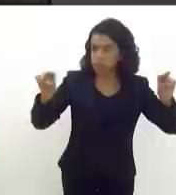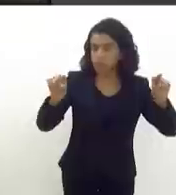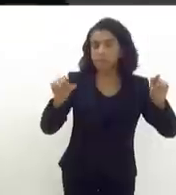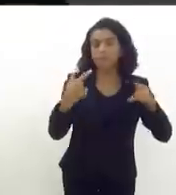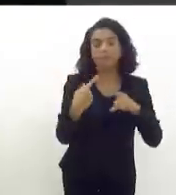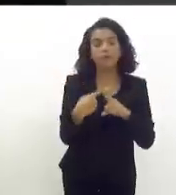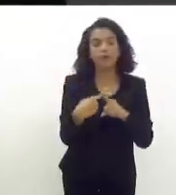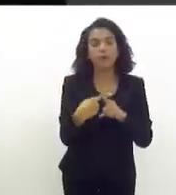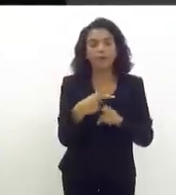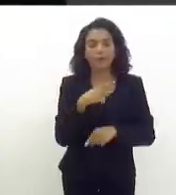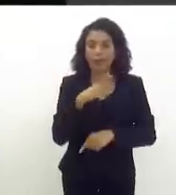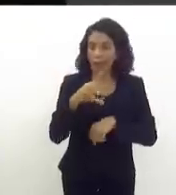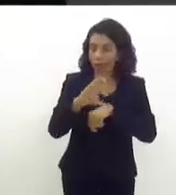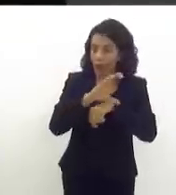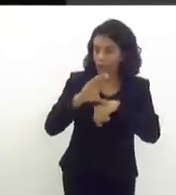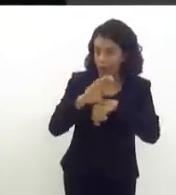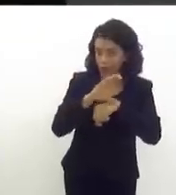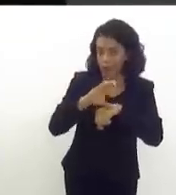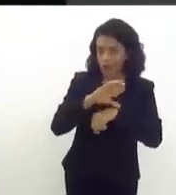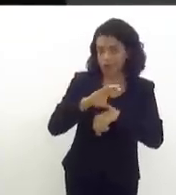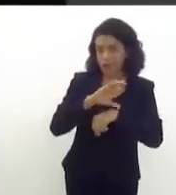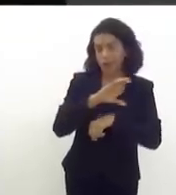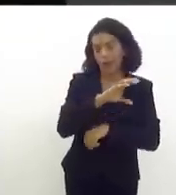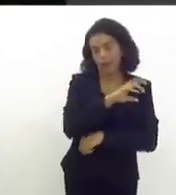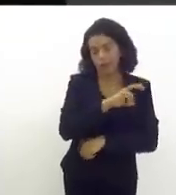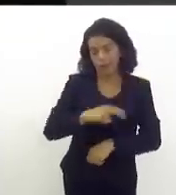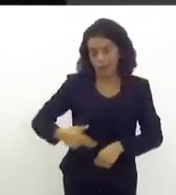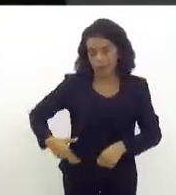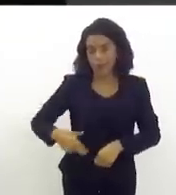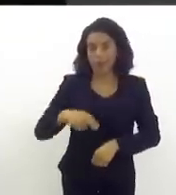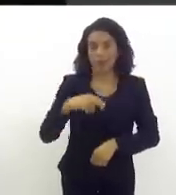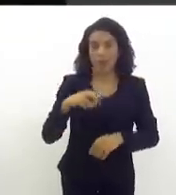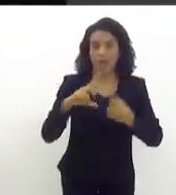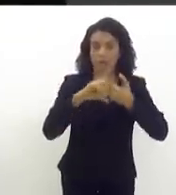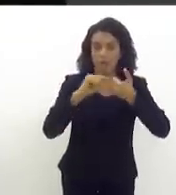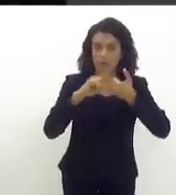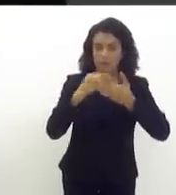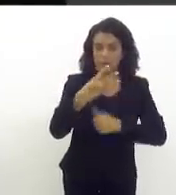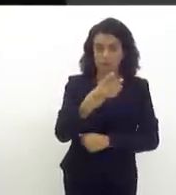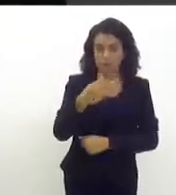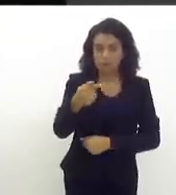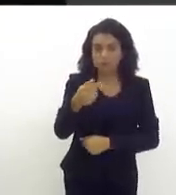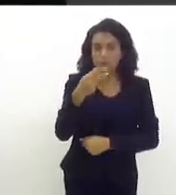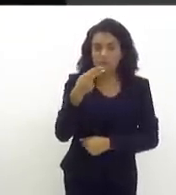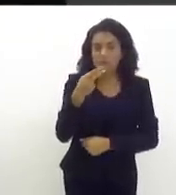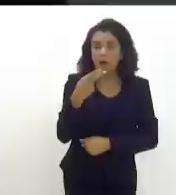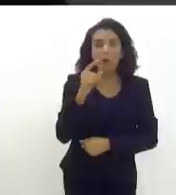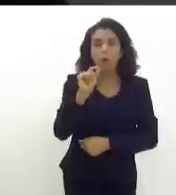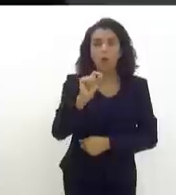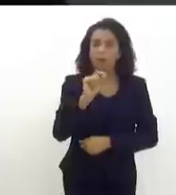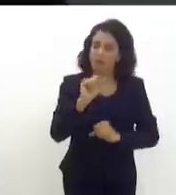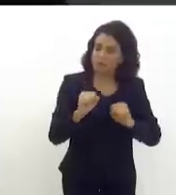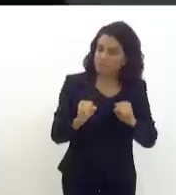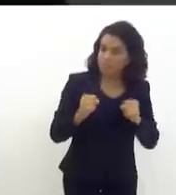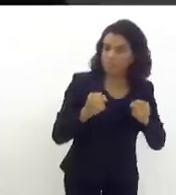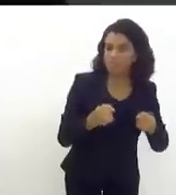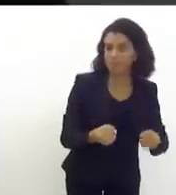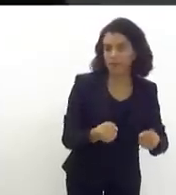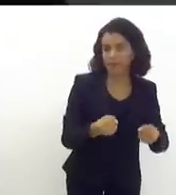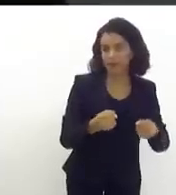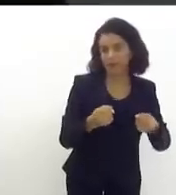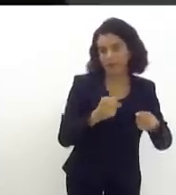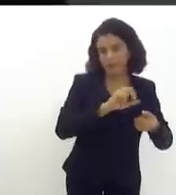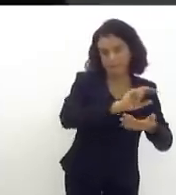porque a construção da República no seu artigo 37 ela advoga entre outros